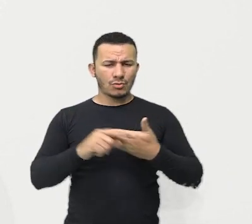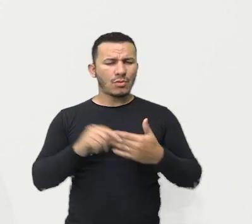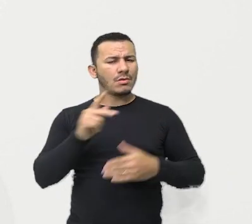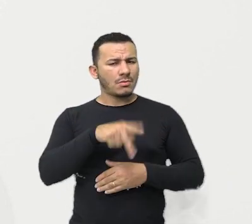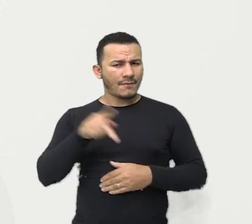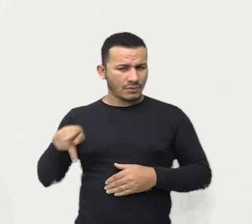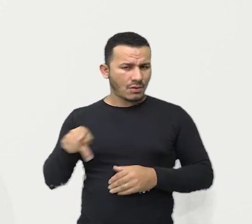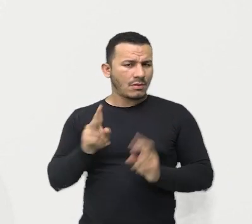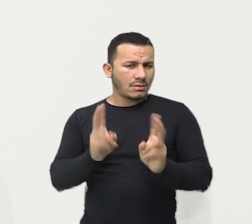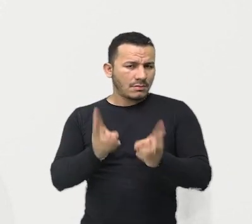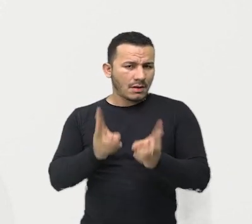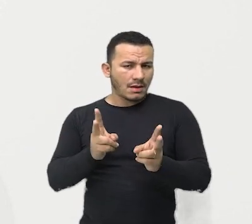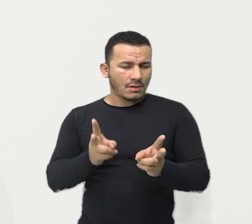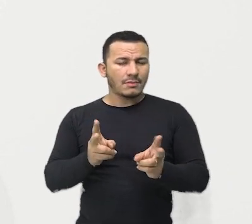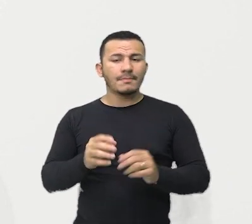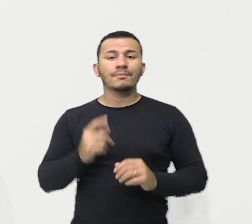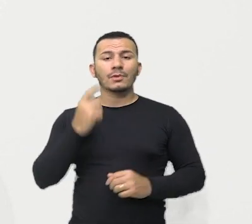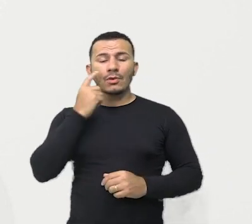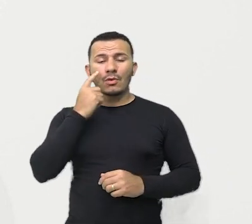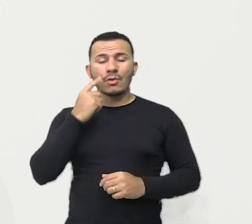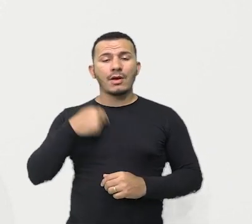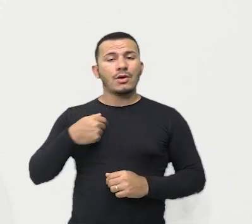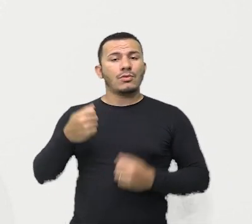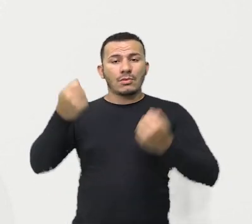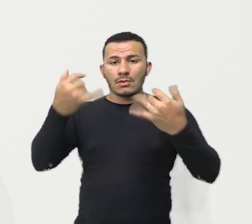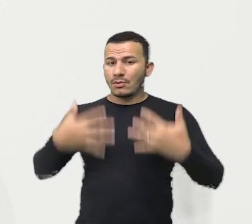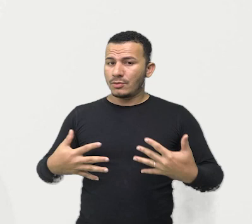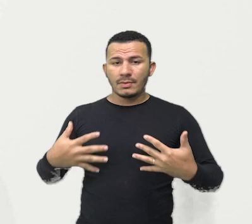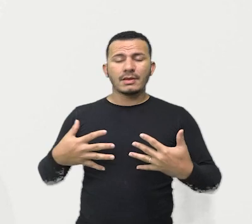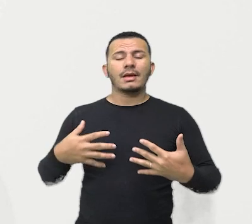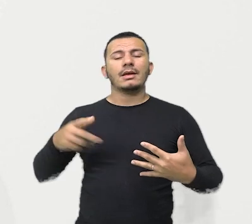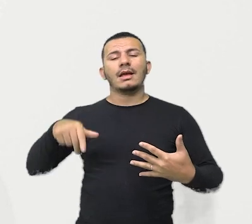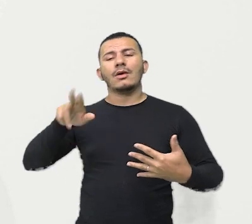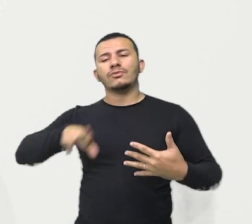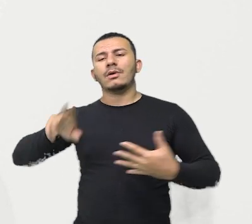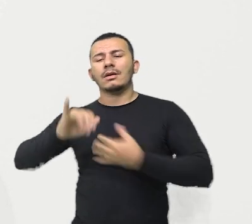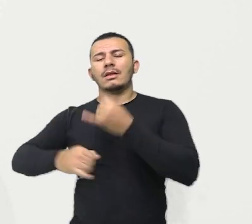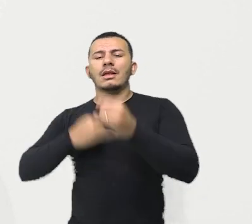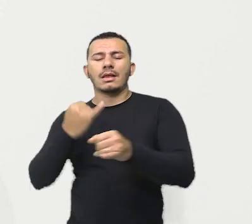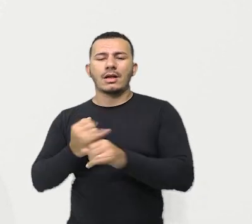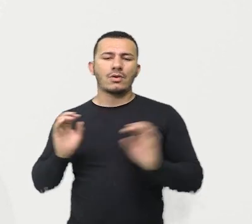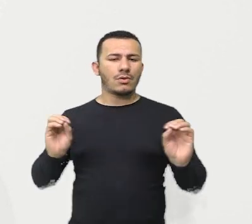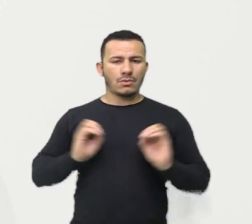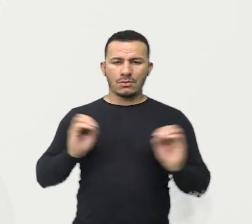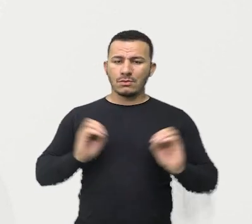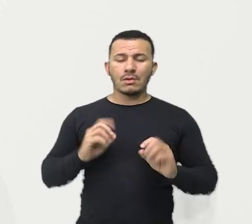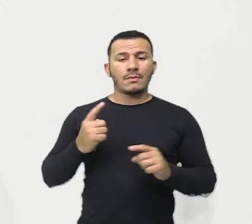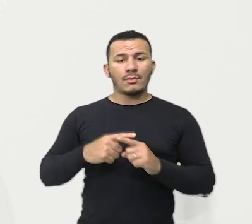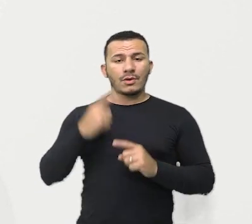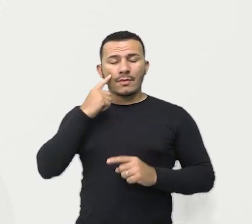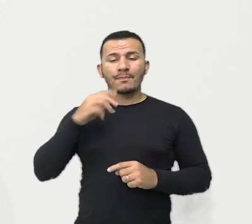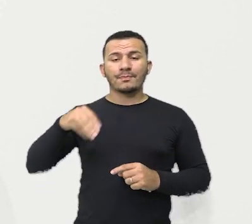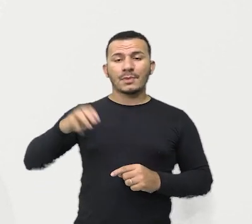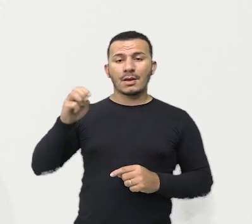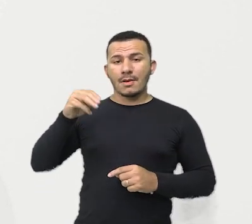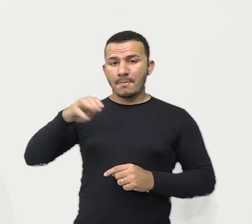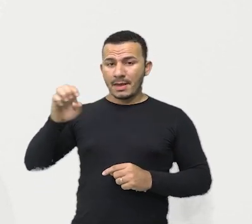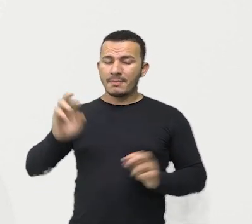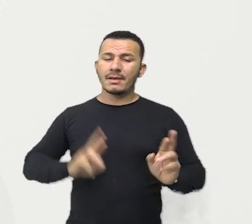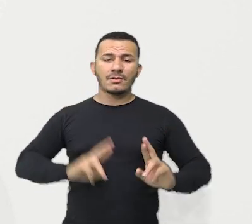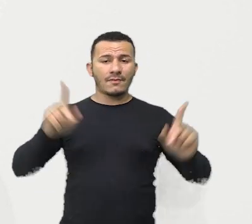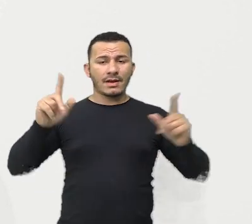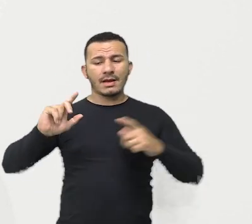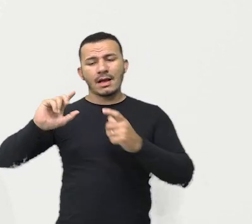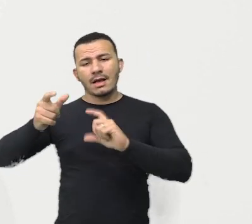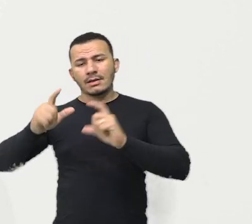vocês. Notem que aqui eu não ressaltei o aspecto de ser usuária da internet, porque diferente do meme, a